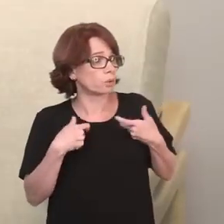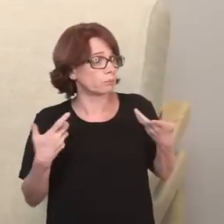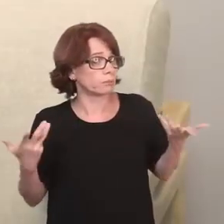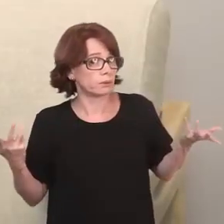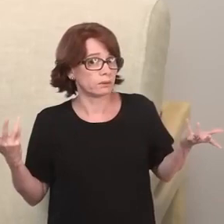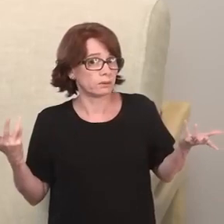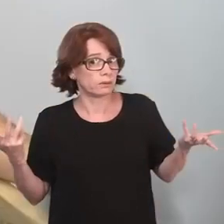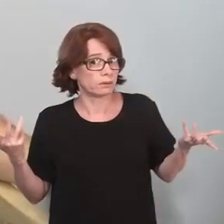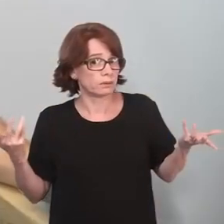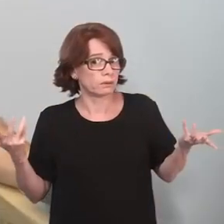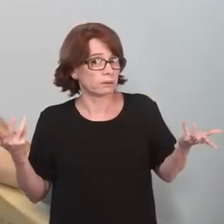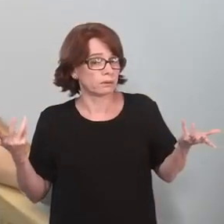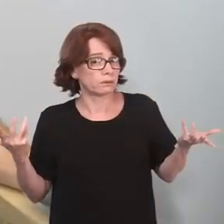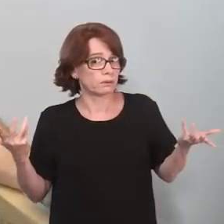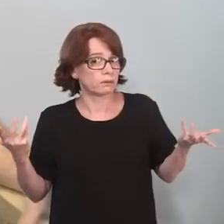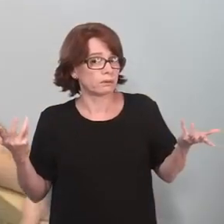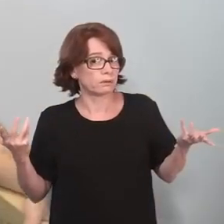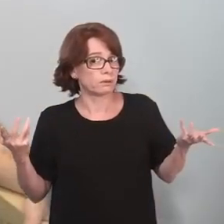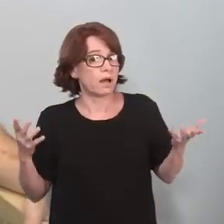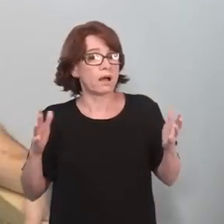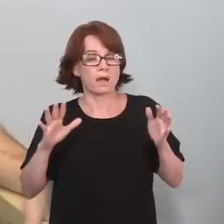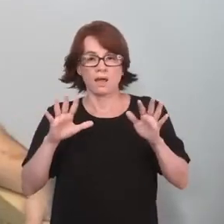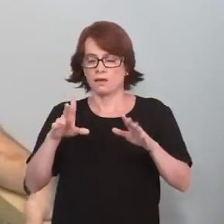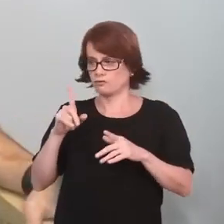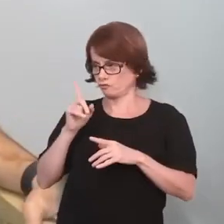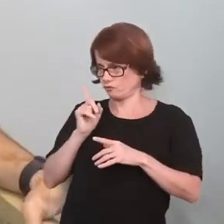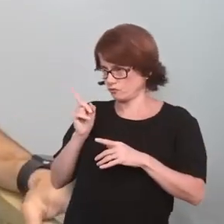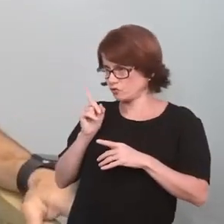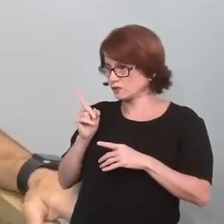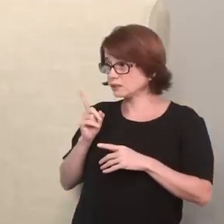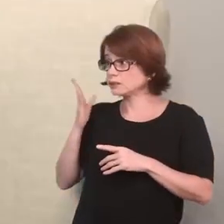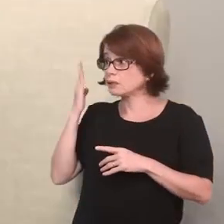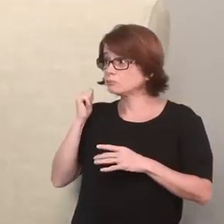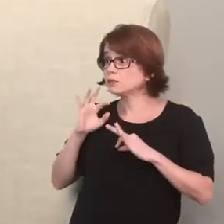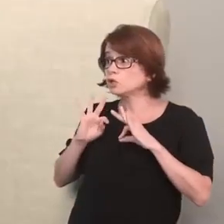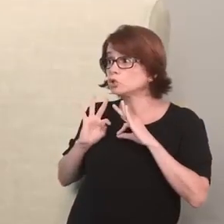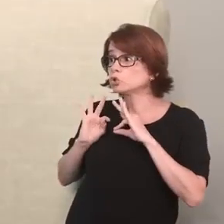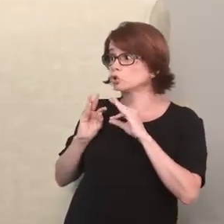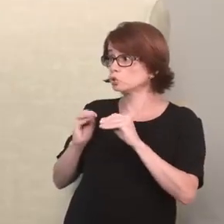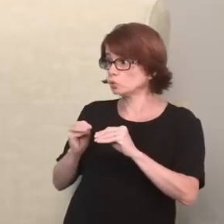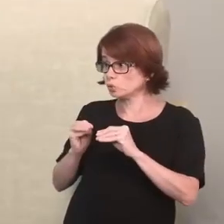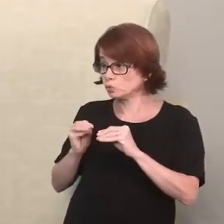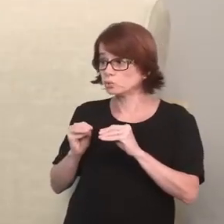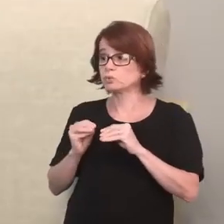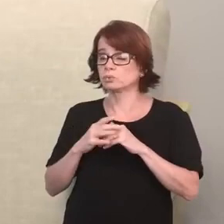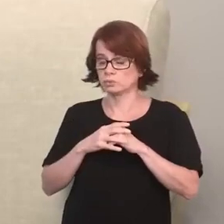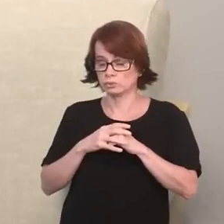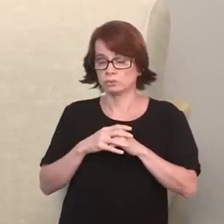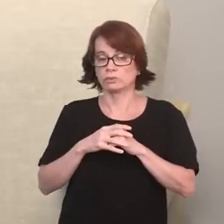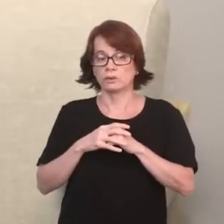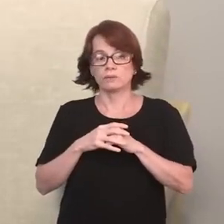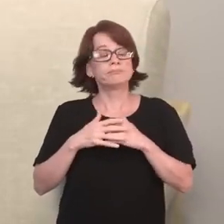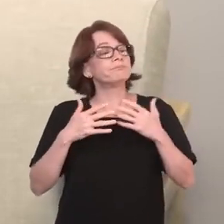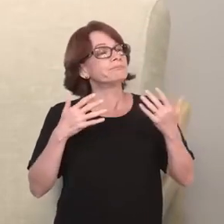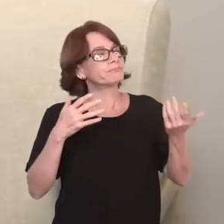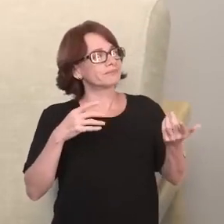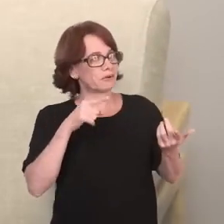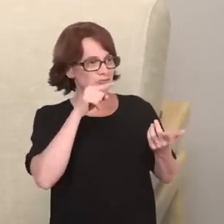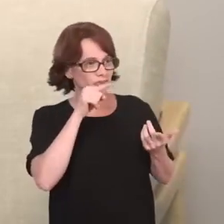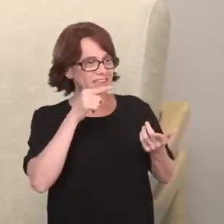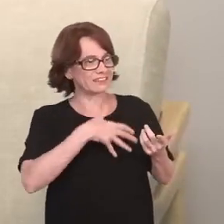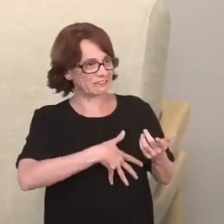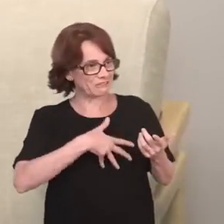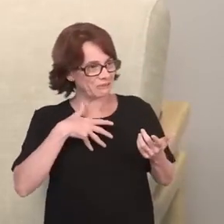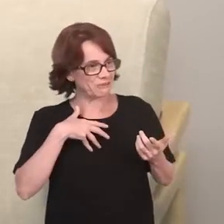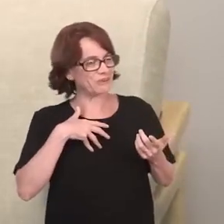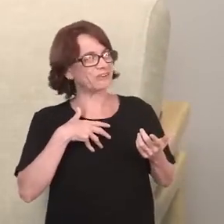disso. Aliás, você apresentou Paulo Guedes a Bolsonaro. Exatamente. Isso é uma coisa que eu tenho o maior orgulho. Tem no meu currículo e